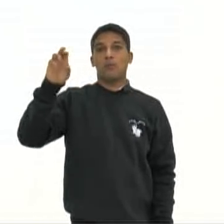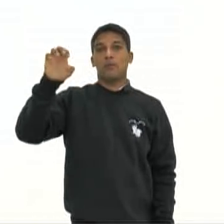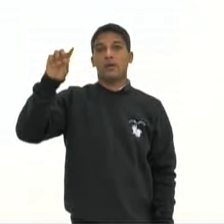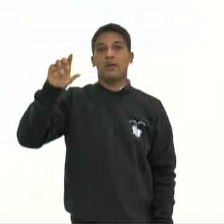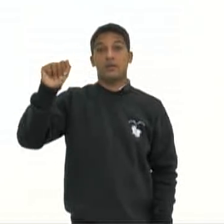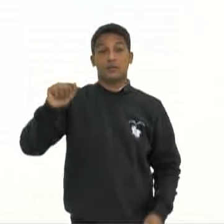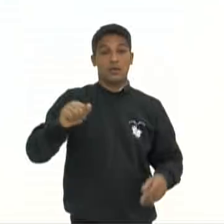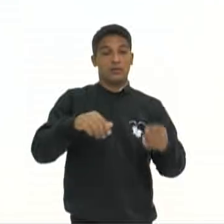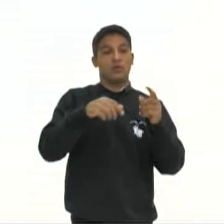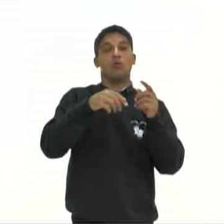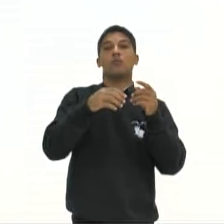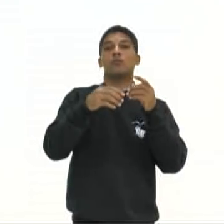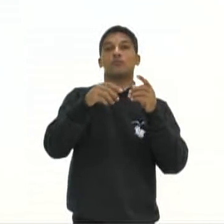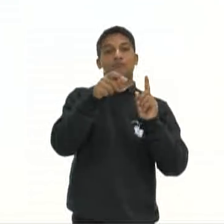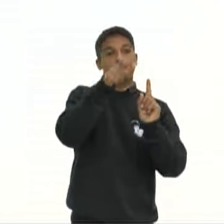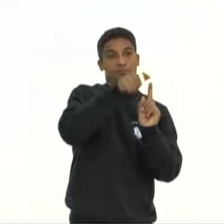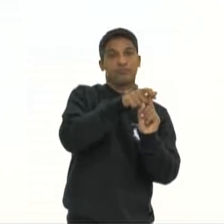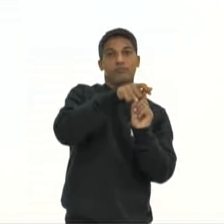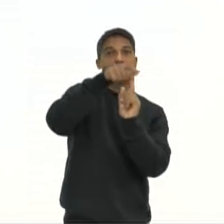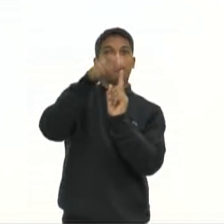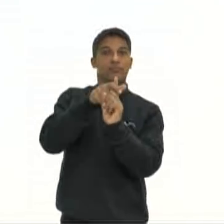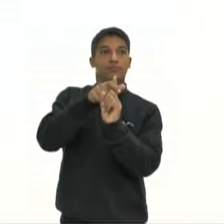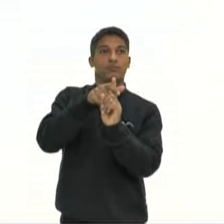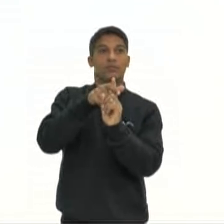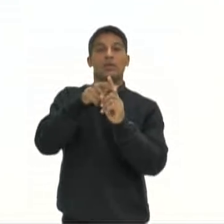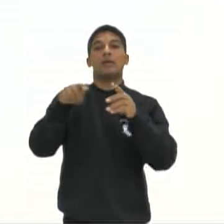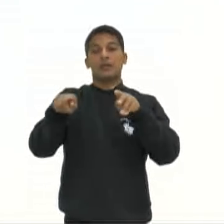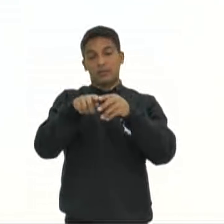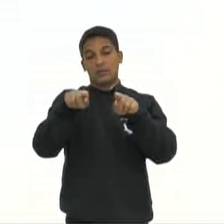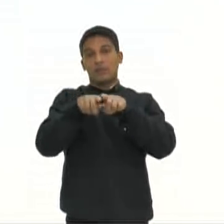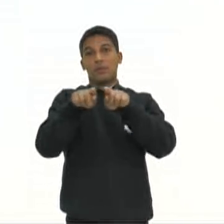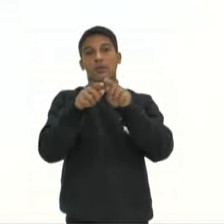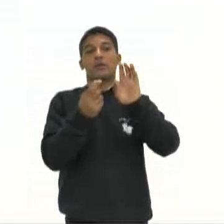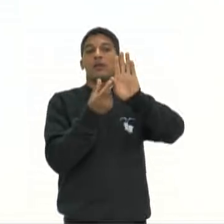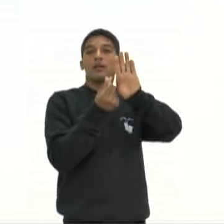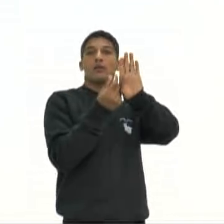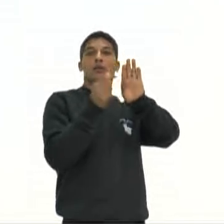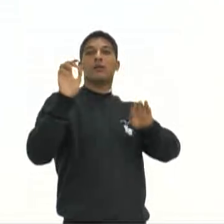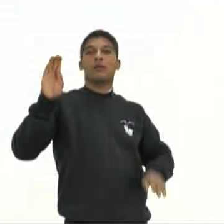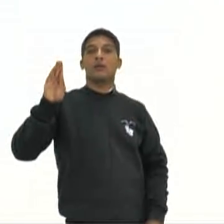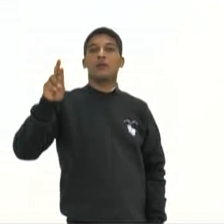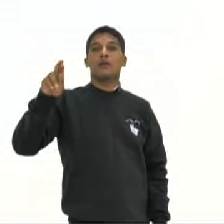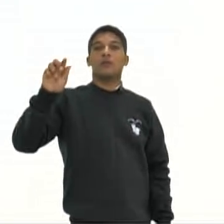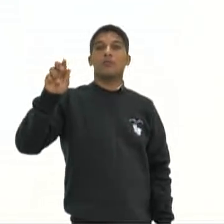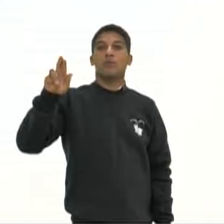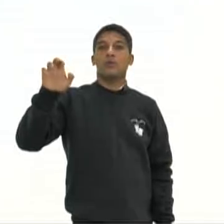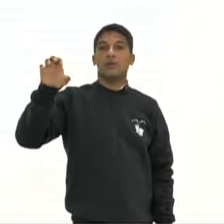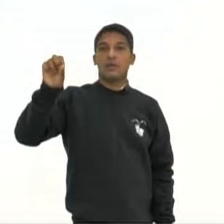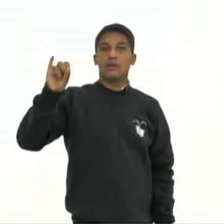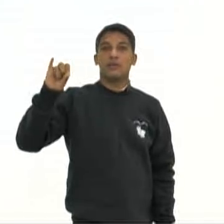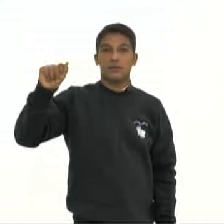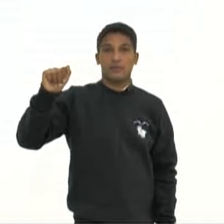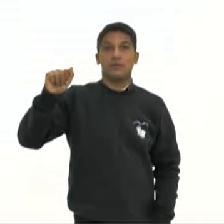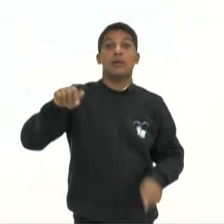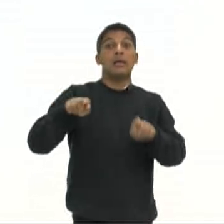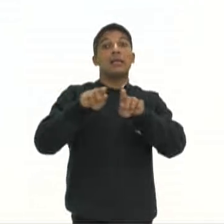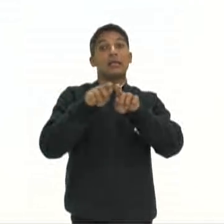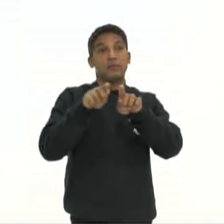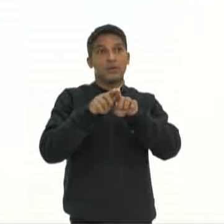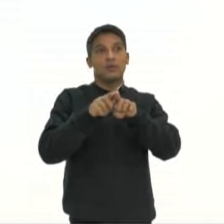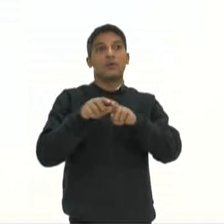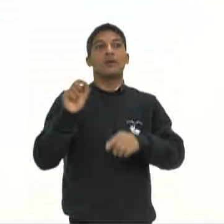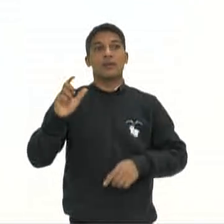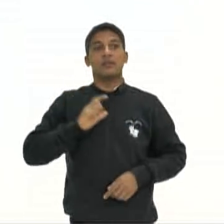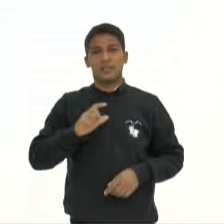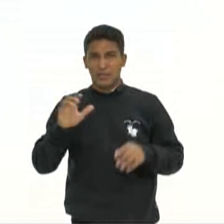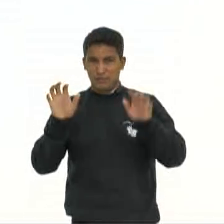aparentemente, talvez até membros de uma burguesia já mais abastada. Em meio a eles nós temos as caveiras já da